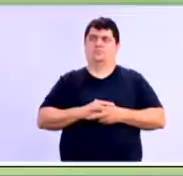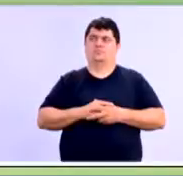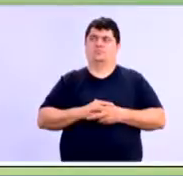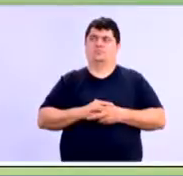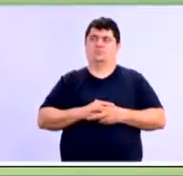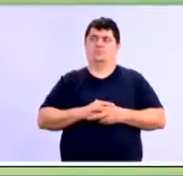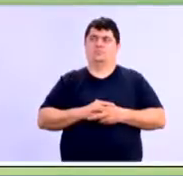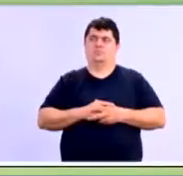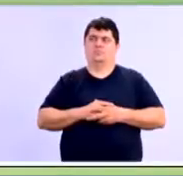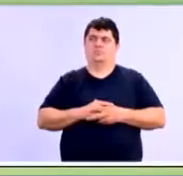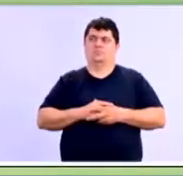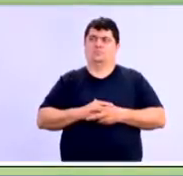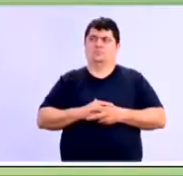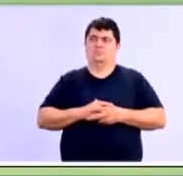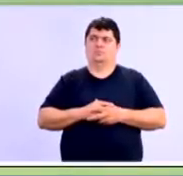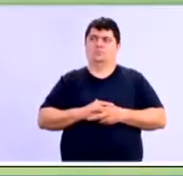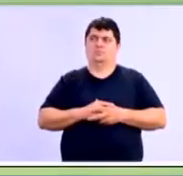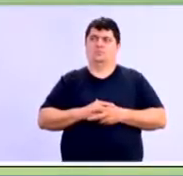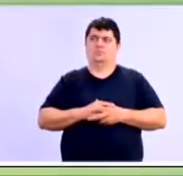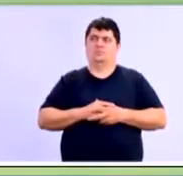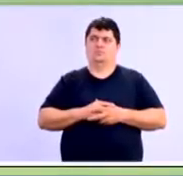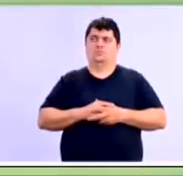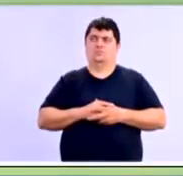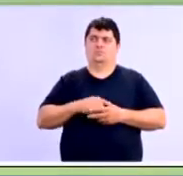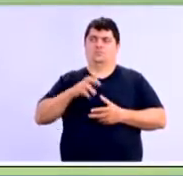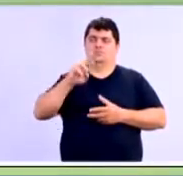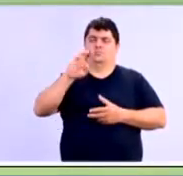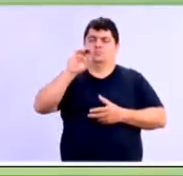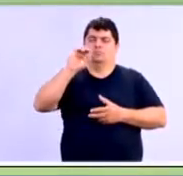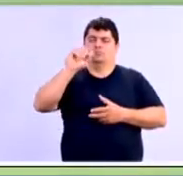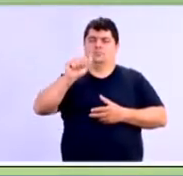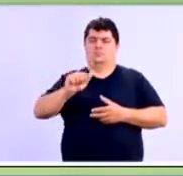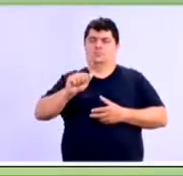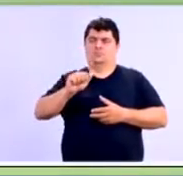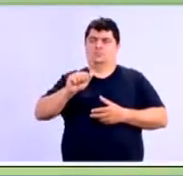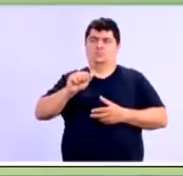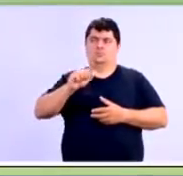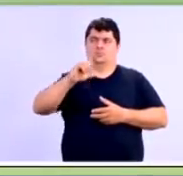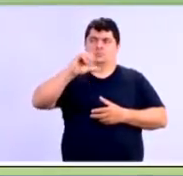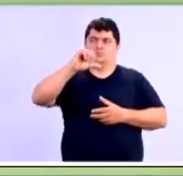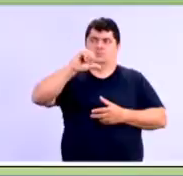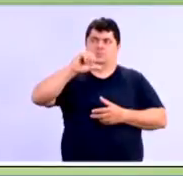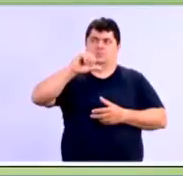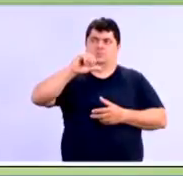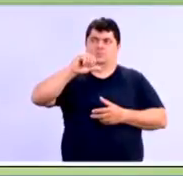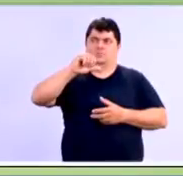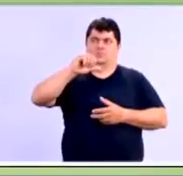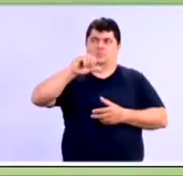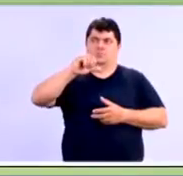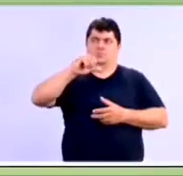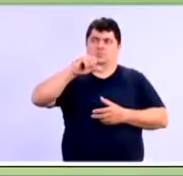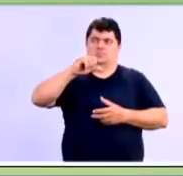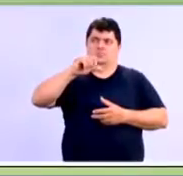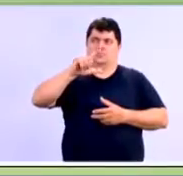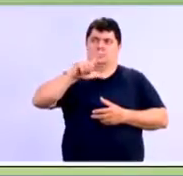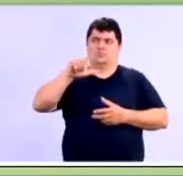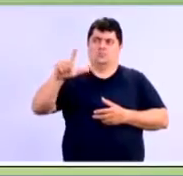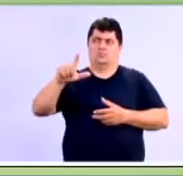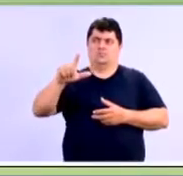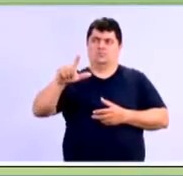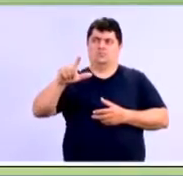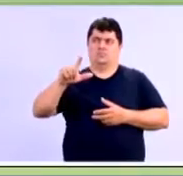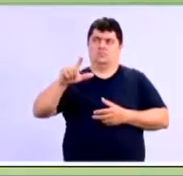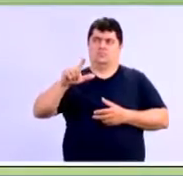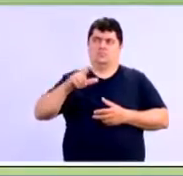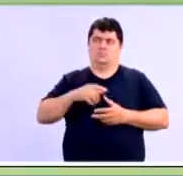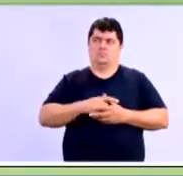o retorno sobre o ativos, que é o ROA, é igual ao que, professora? É o lucro líquido, né?